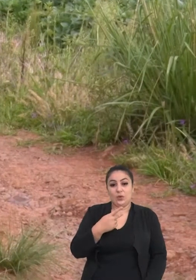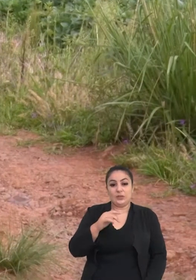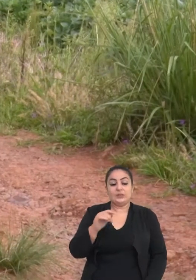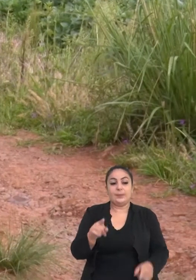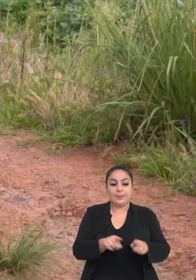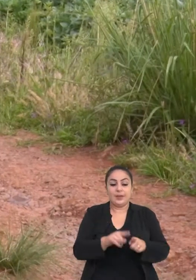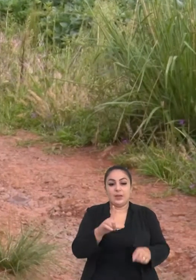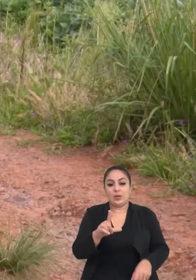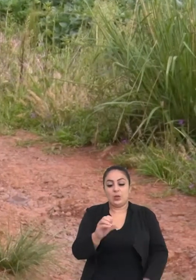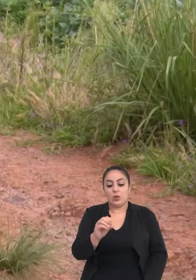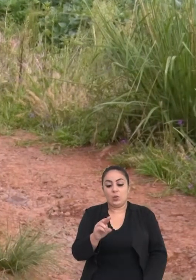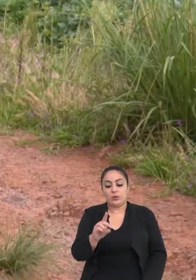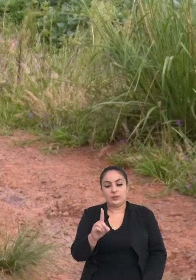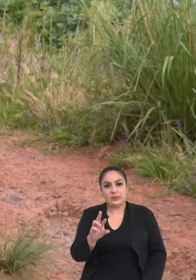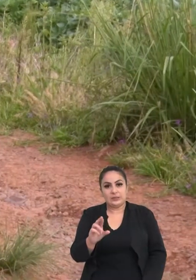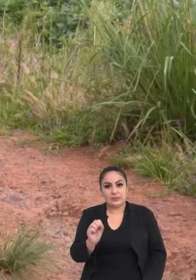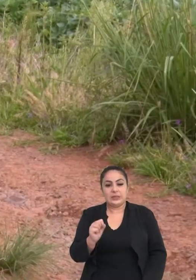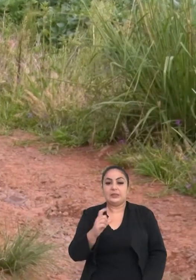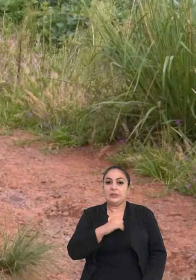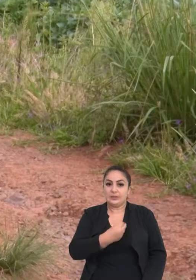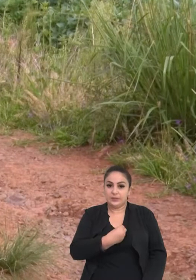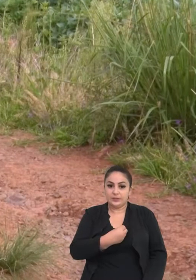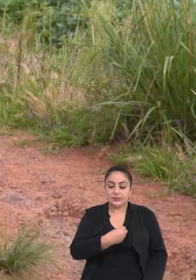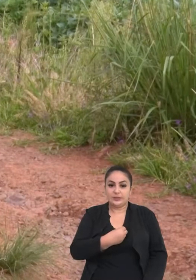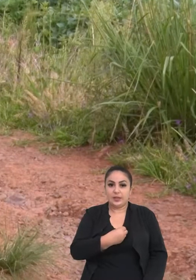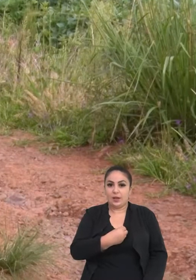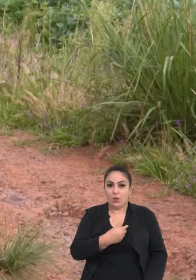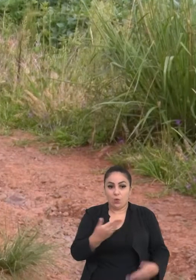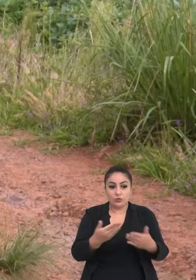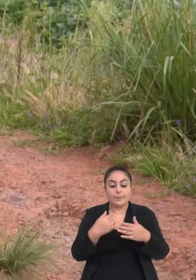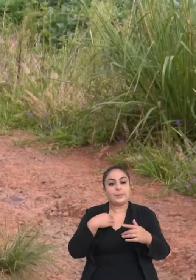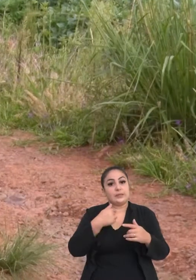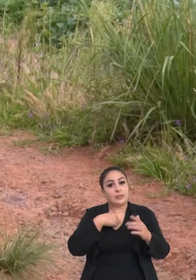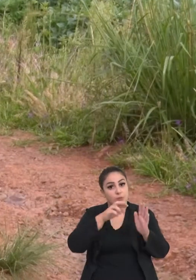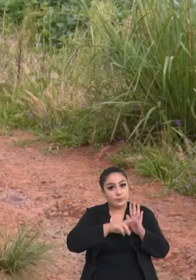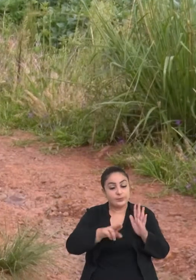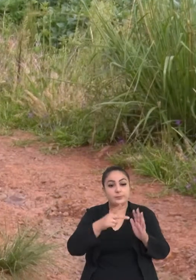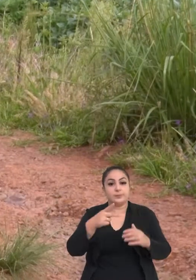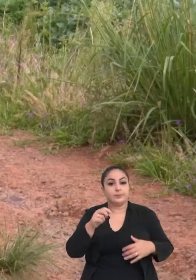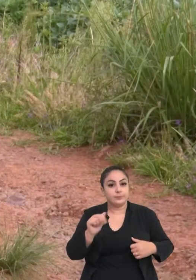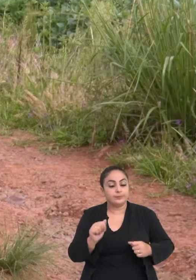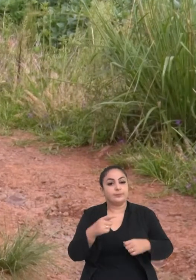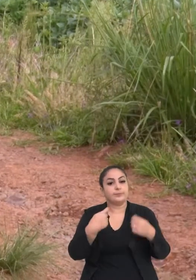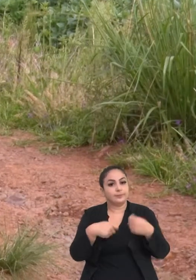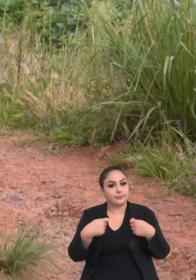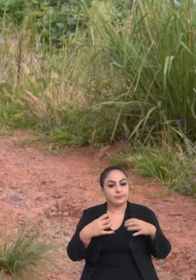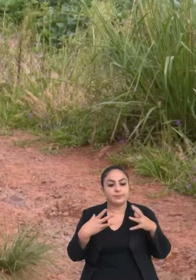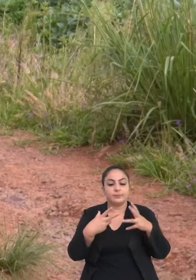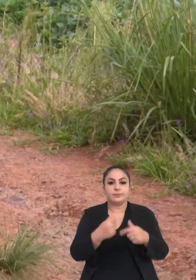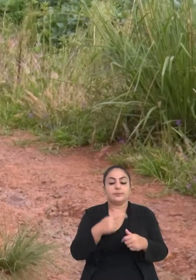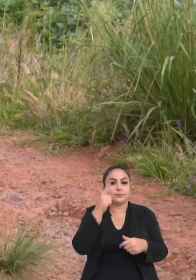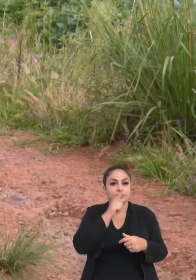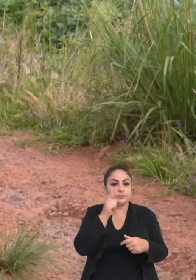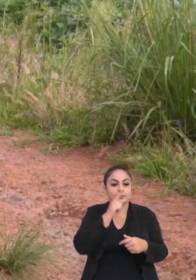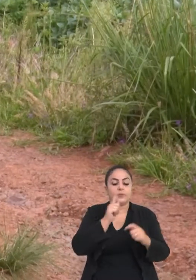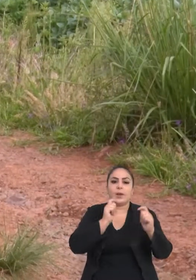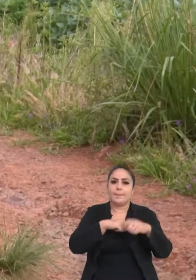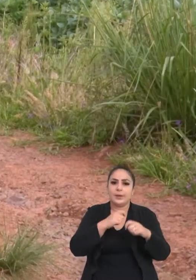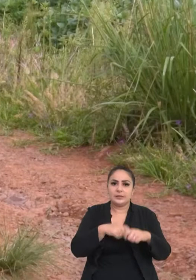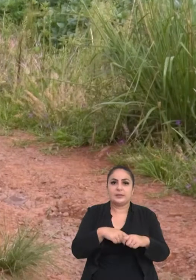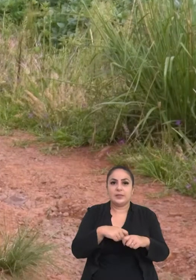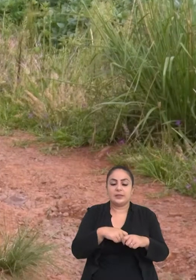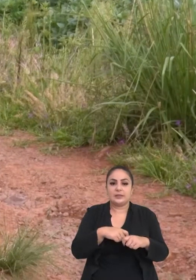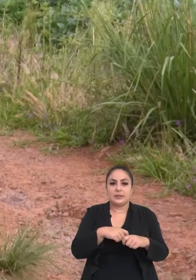dona Lourdes e tantos outros agricultores que não estão aqui hoje, mas que eu os represento, Paula. É a necessidade de